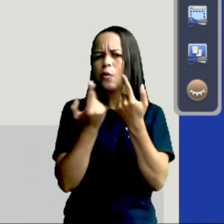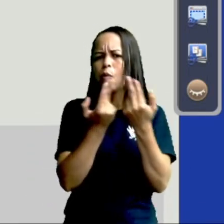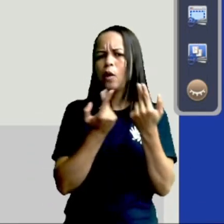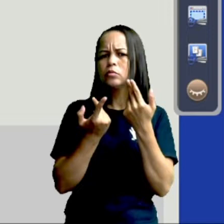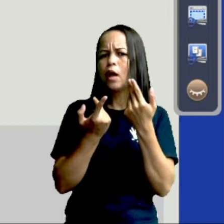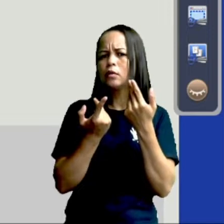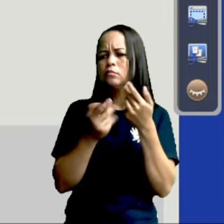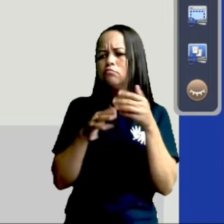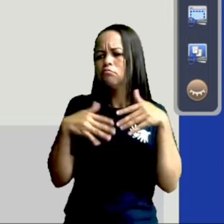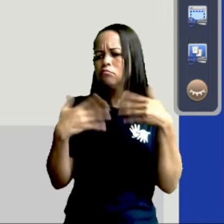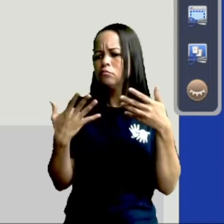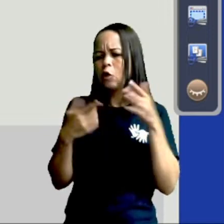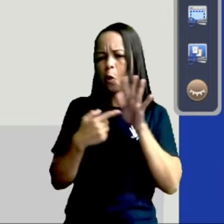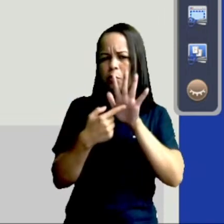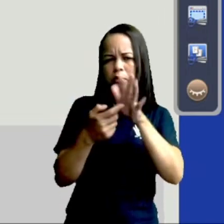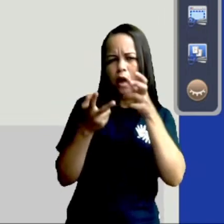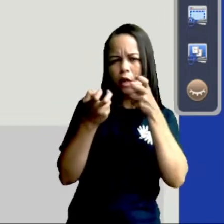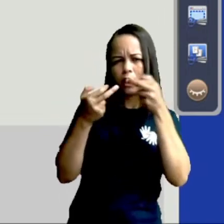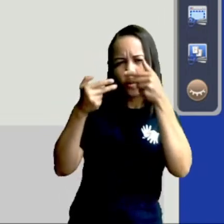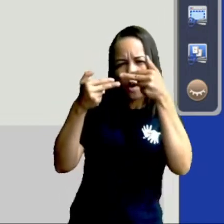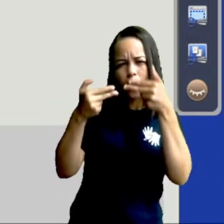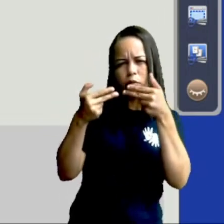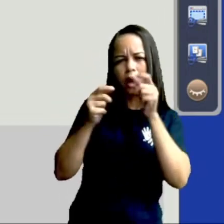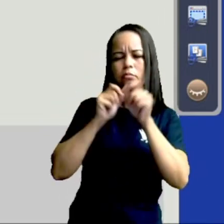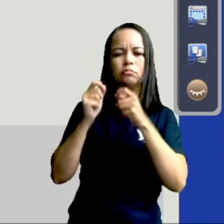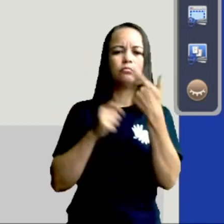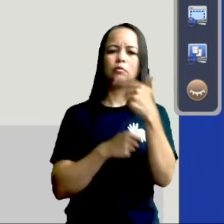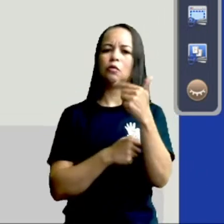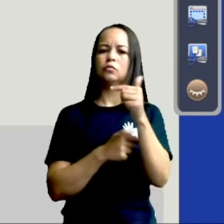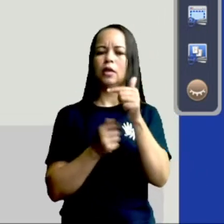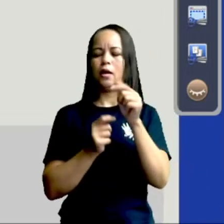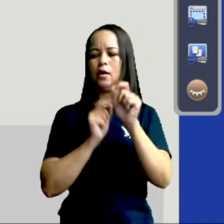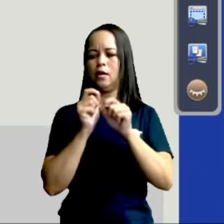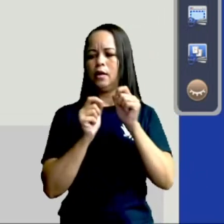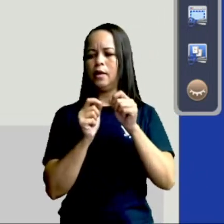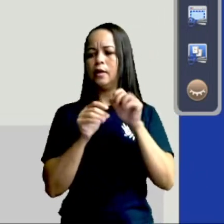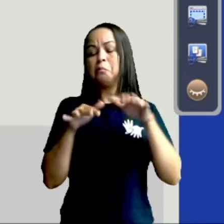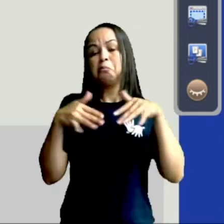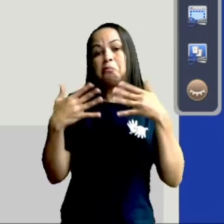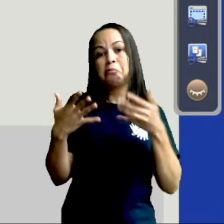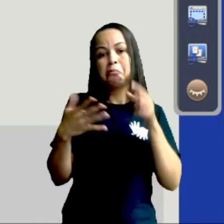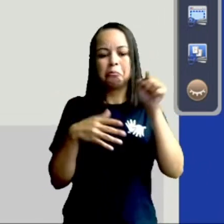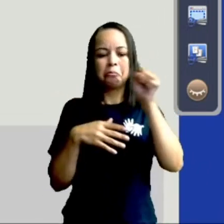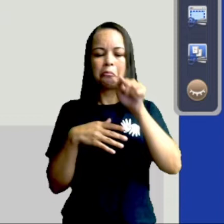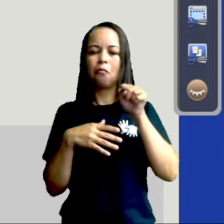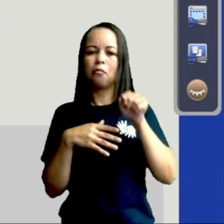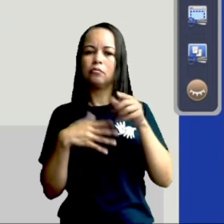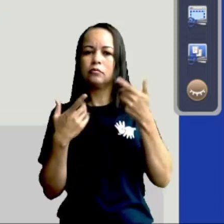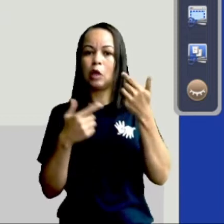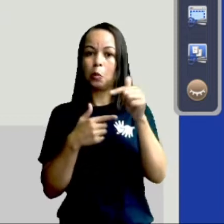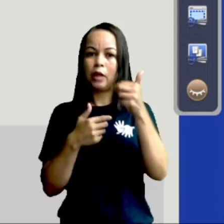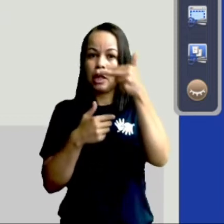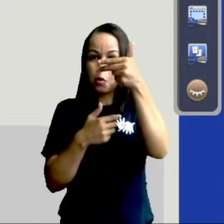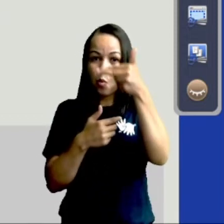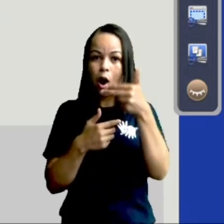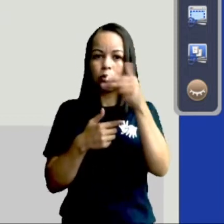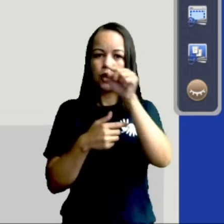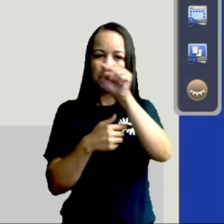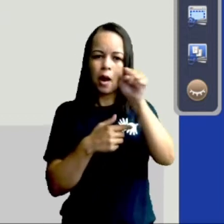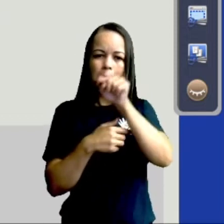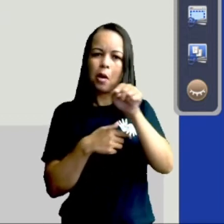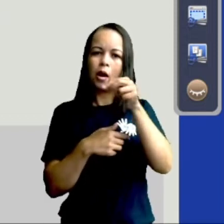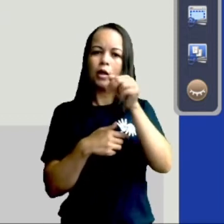nesta expressão? Então, como não tem a igualdade, cadê a igualdade, né? Não tem. Como não tem a igualdade, isso